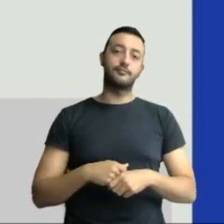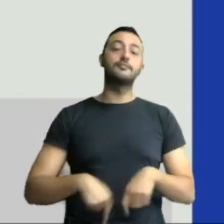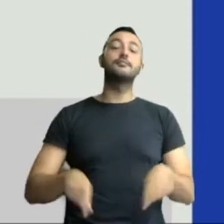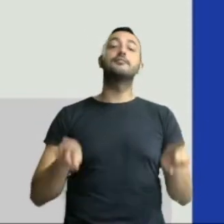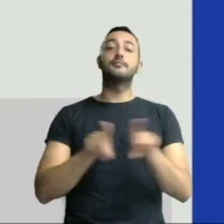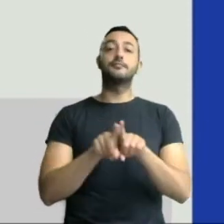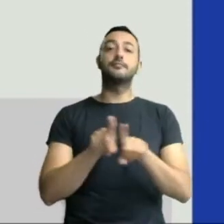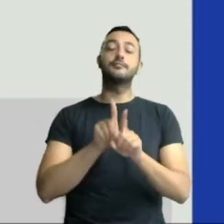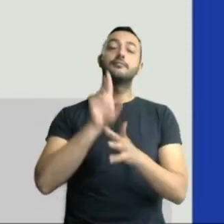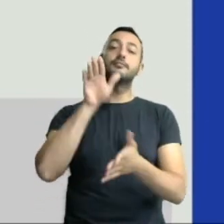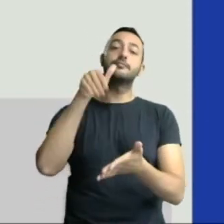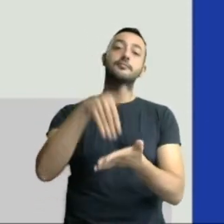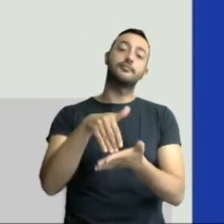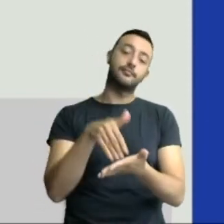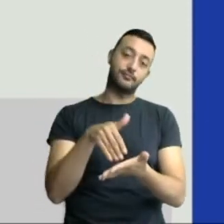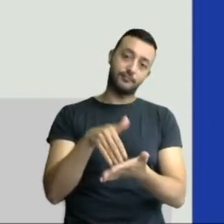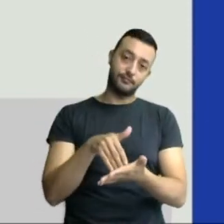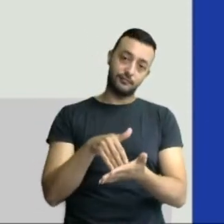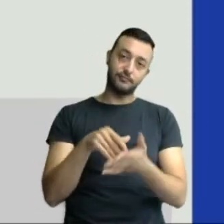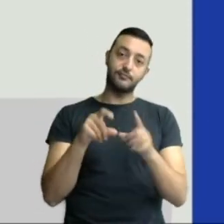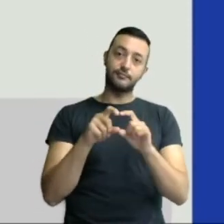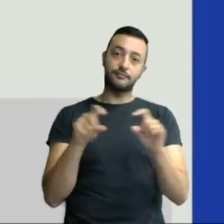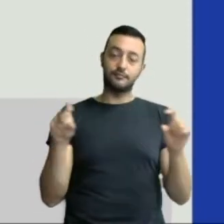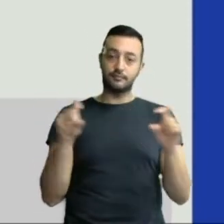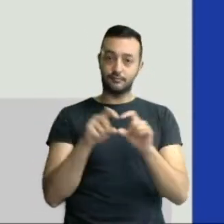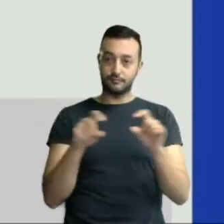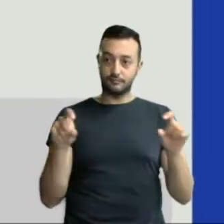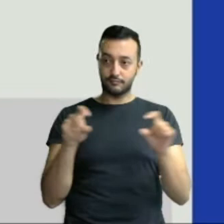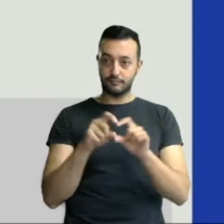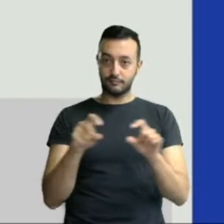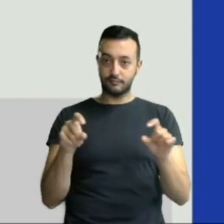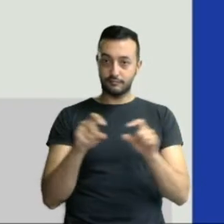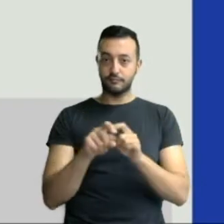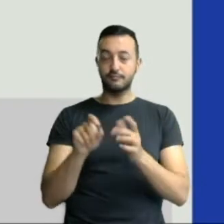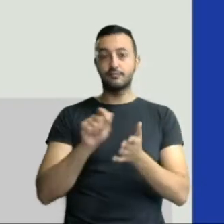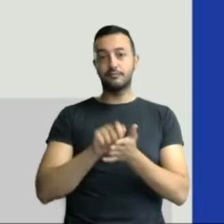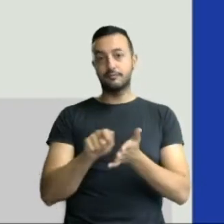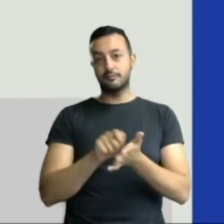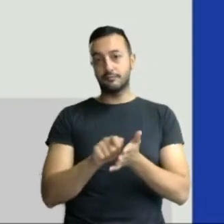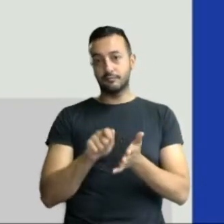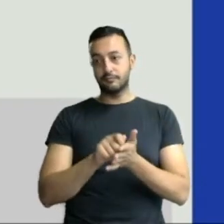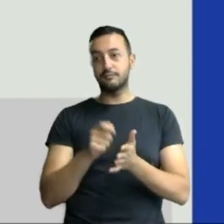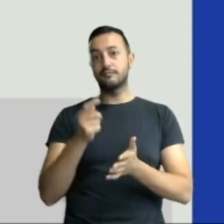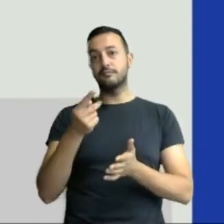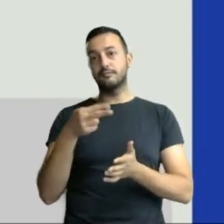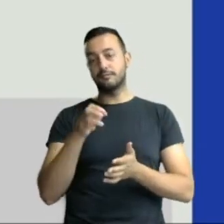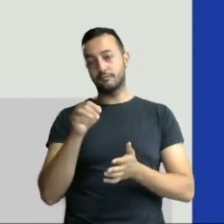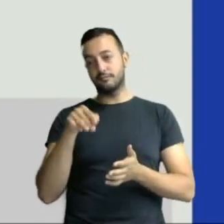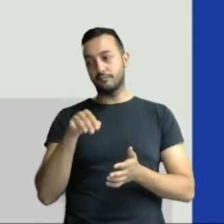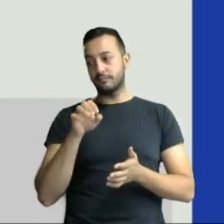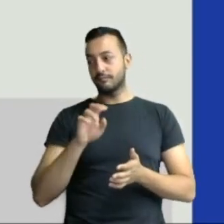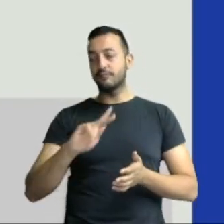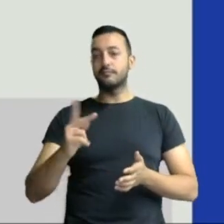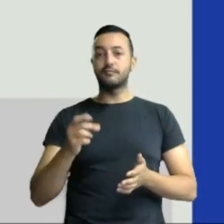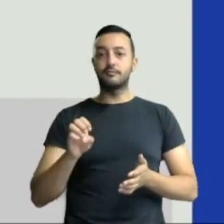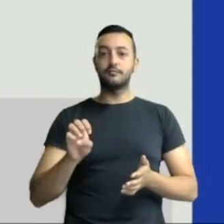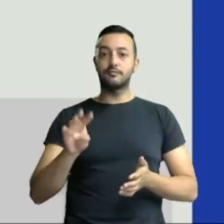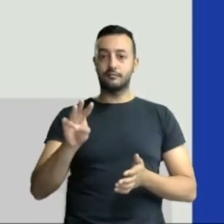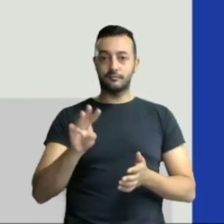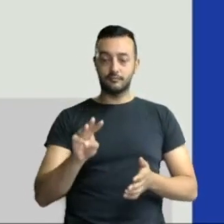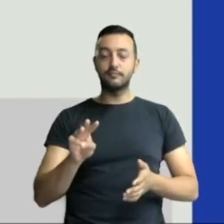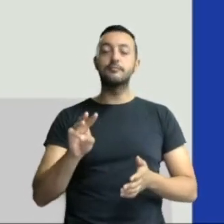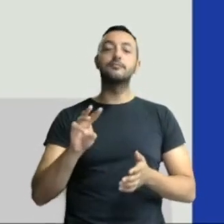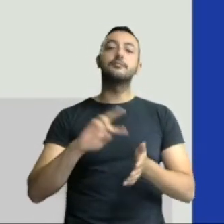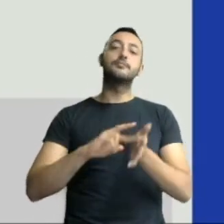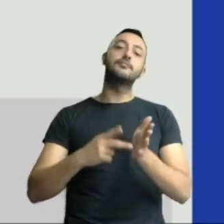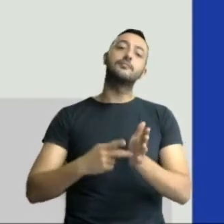também a nossa última expressão, escrita com o pronome how, que é o how often, que